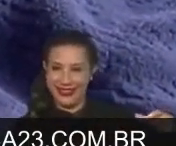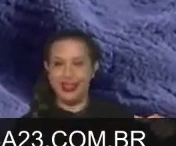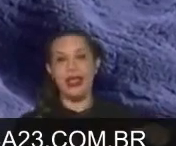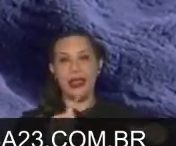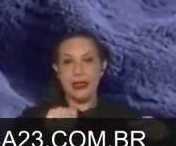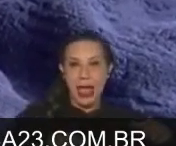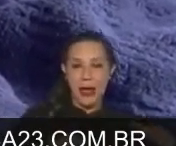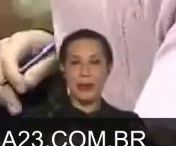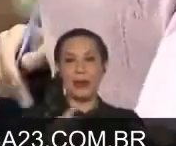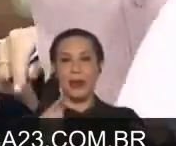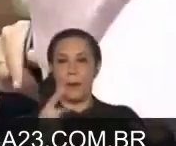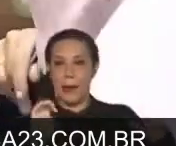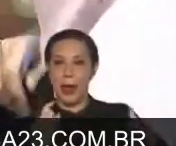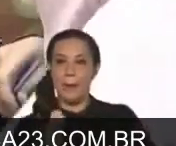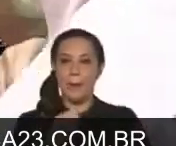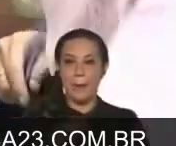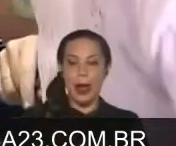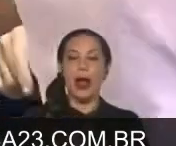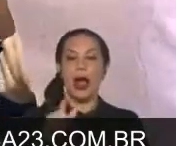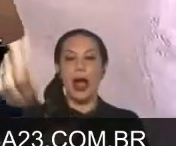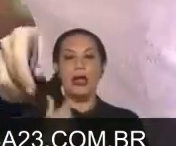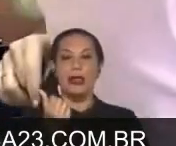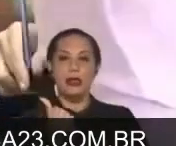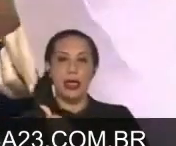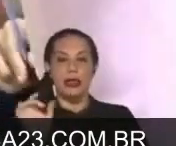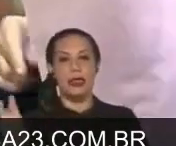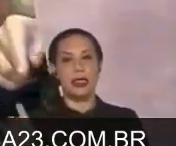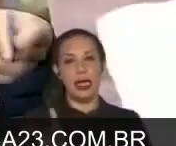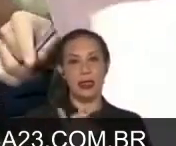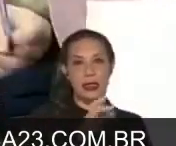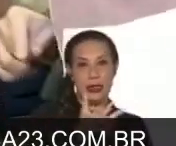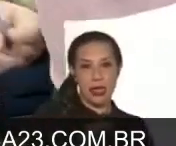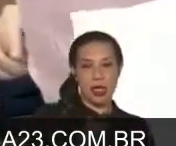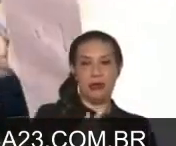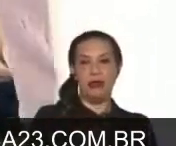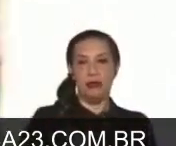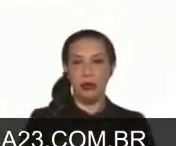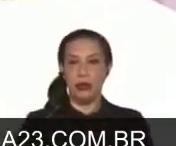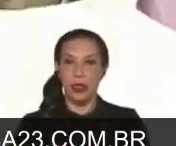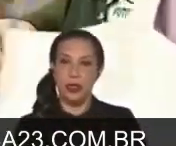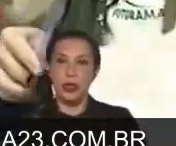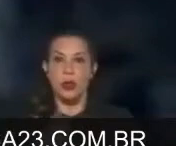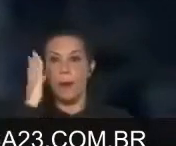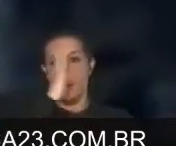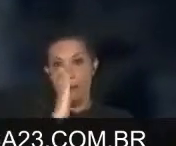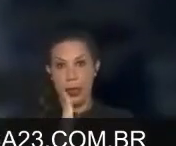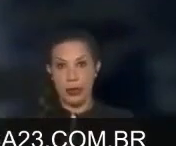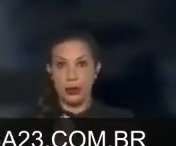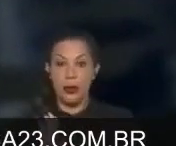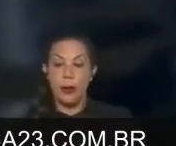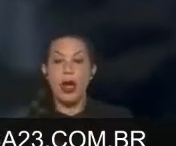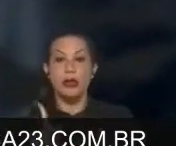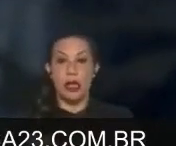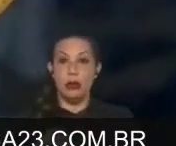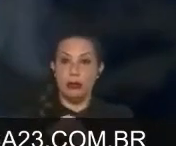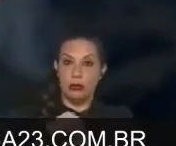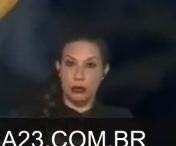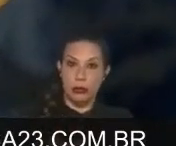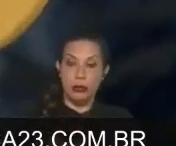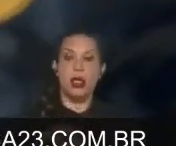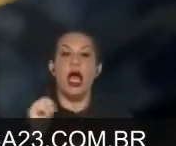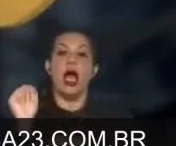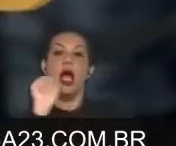débito e pré-pagos correspondem a 6 em cada 10 transações realizadas no Brasil. Os dados são da